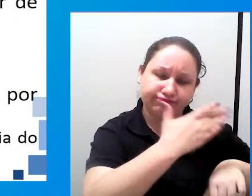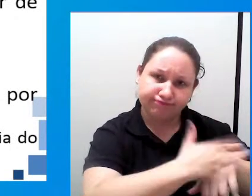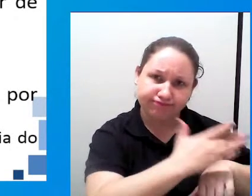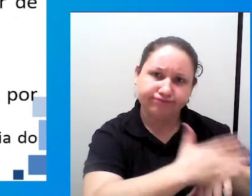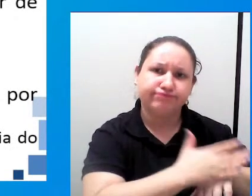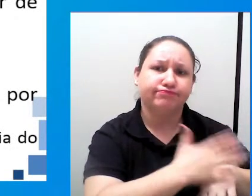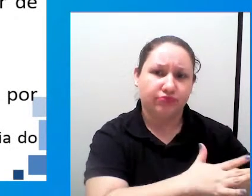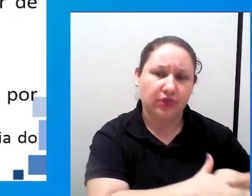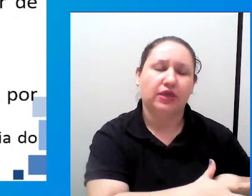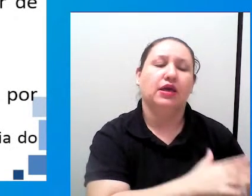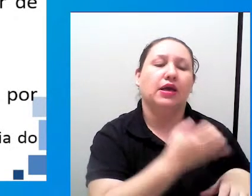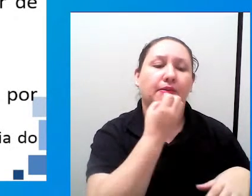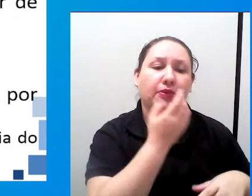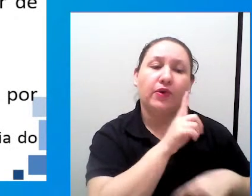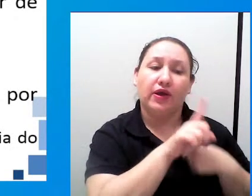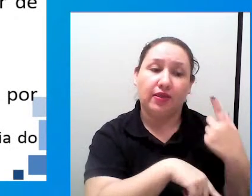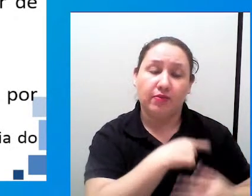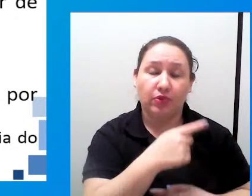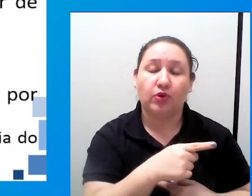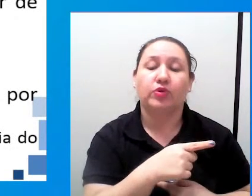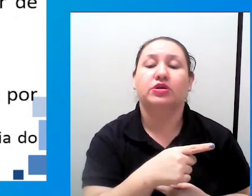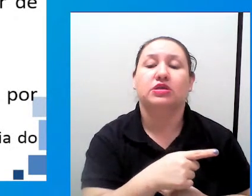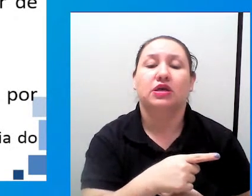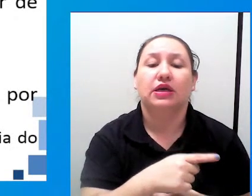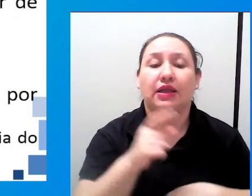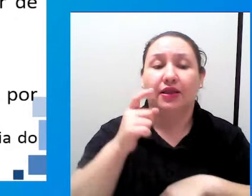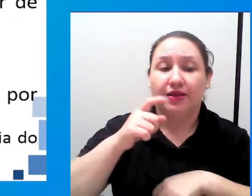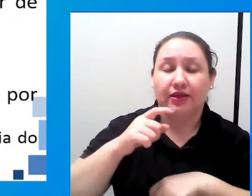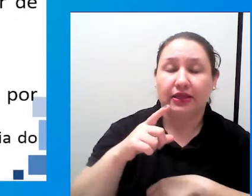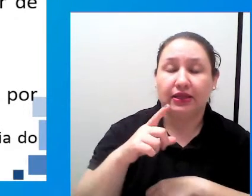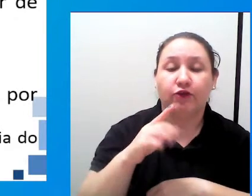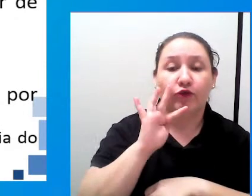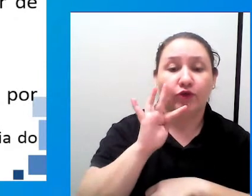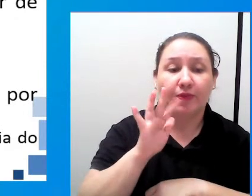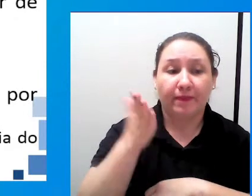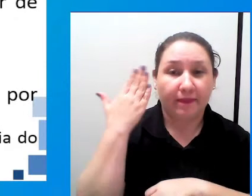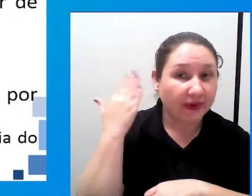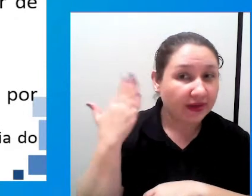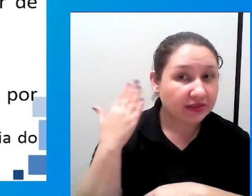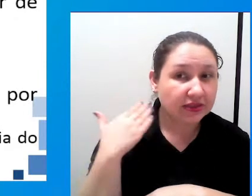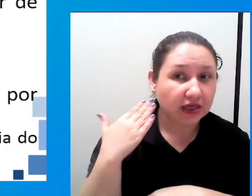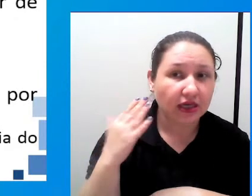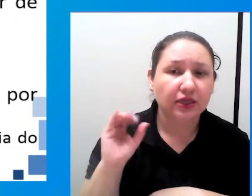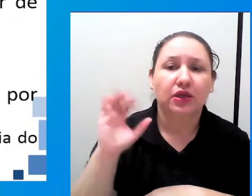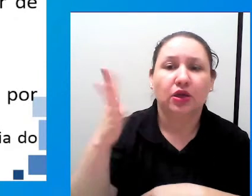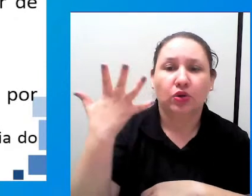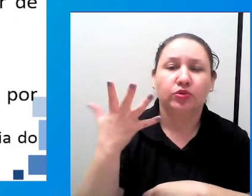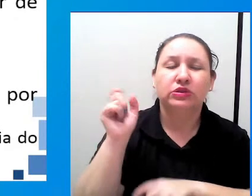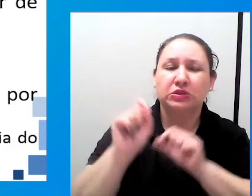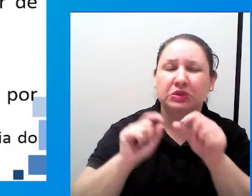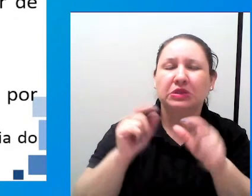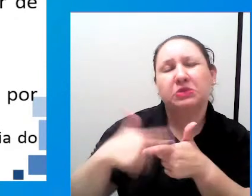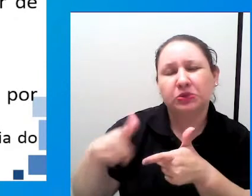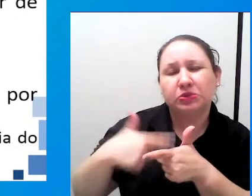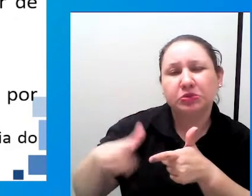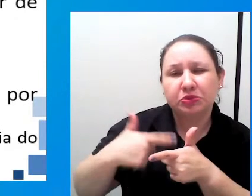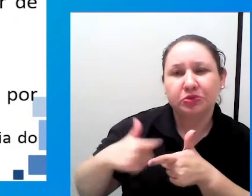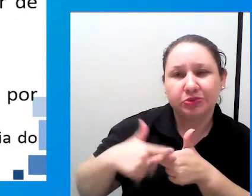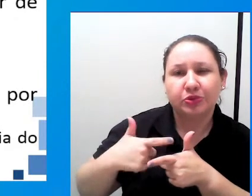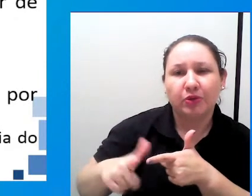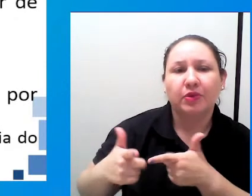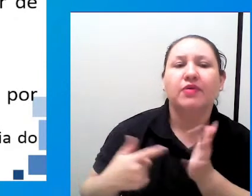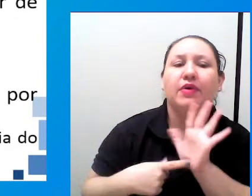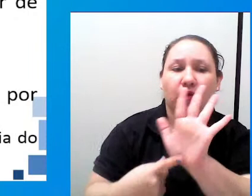gente enfrenta alguns problemas, e aí nesse curto período de experiência a gente passou por alguns deles, e eu trouxe aqui